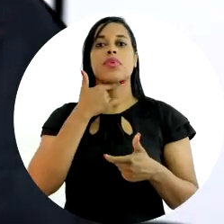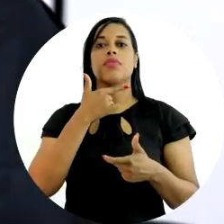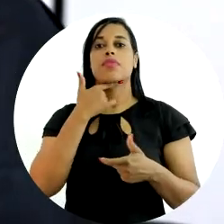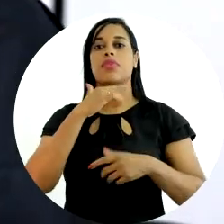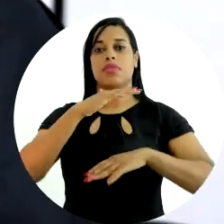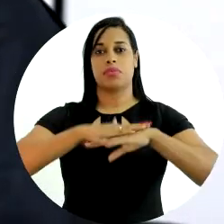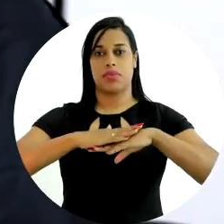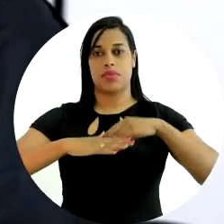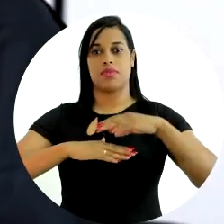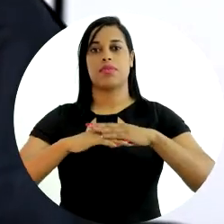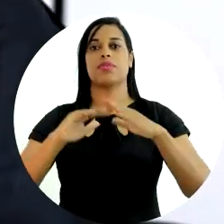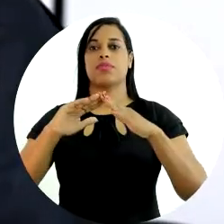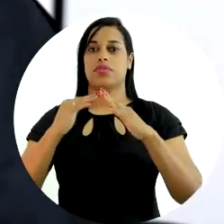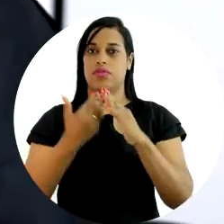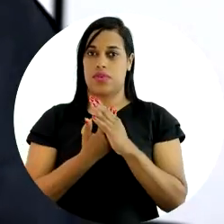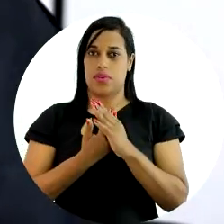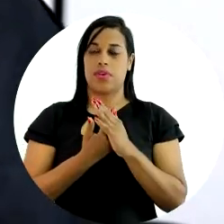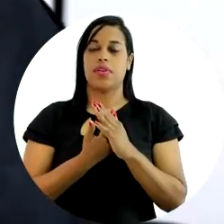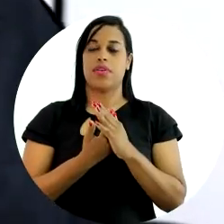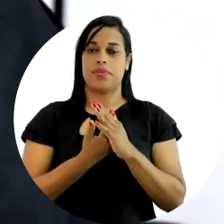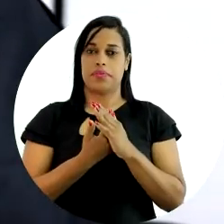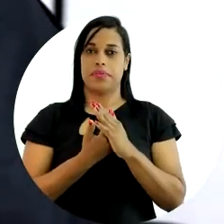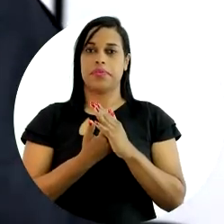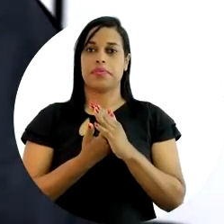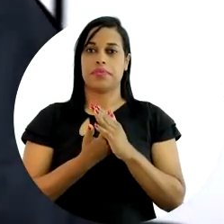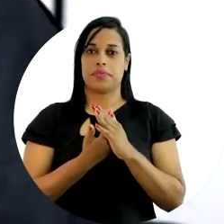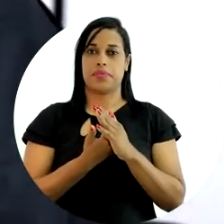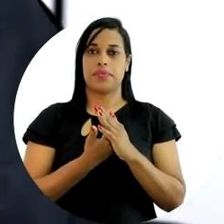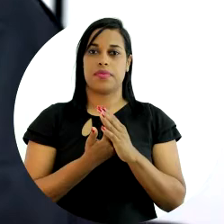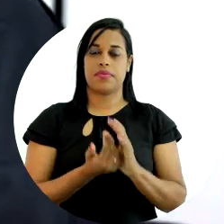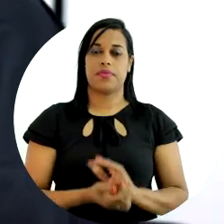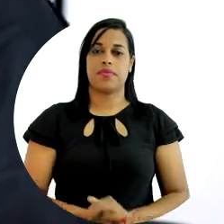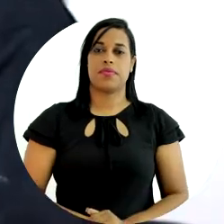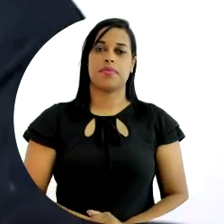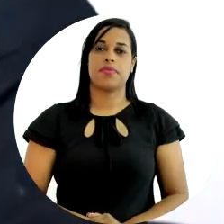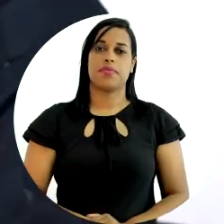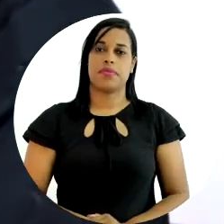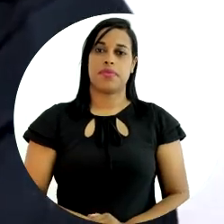oferecimento de vagas para os funcionários de escola no ambiente